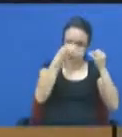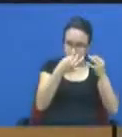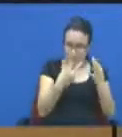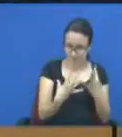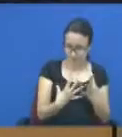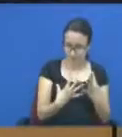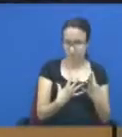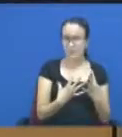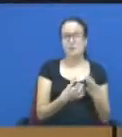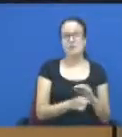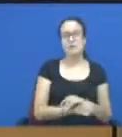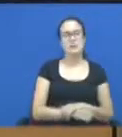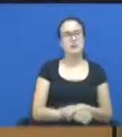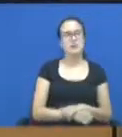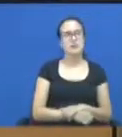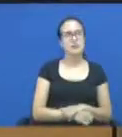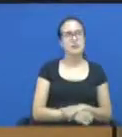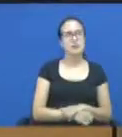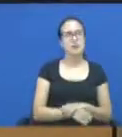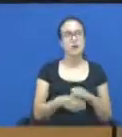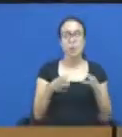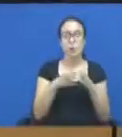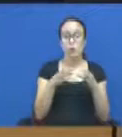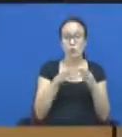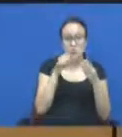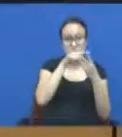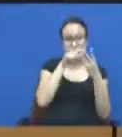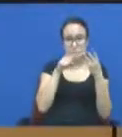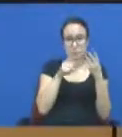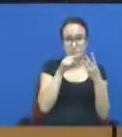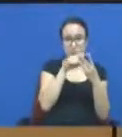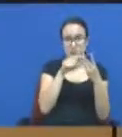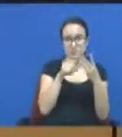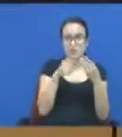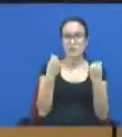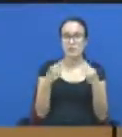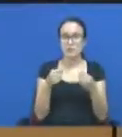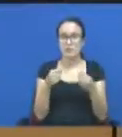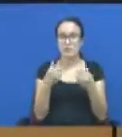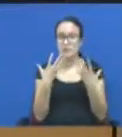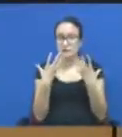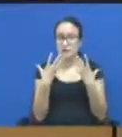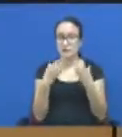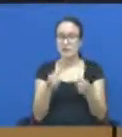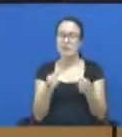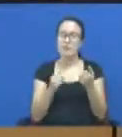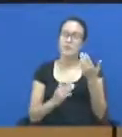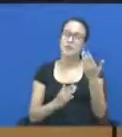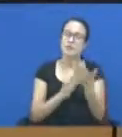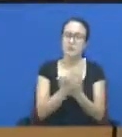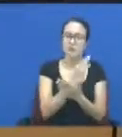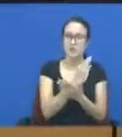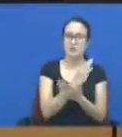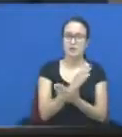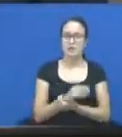13, a Comissão Ética Parlamentar será constituída mediante aprovação de parecer prévio da Corregedoria pelo plenário.